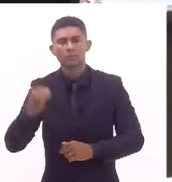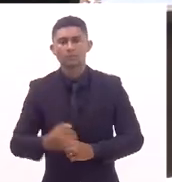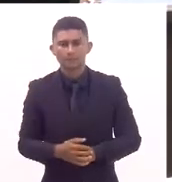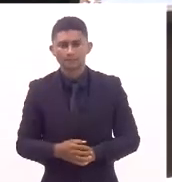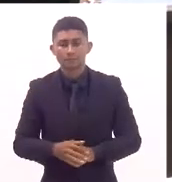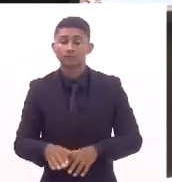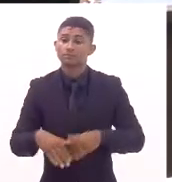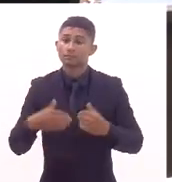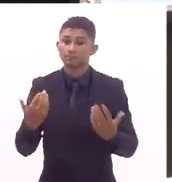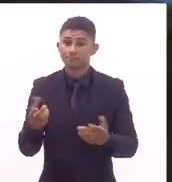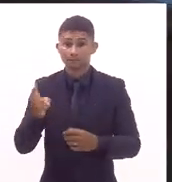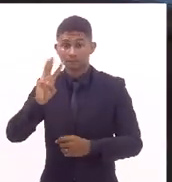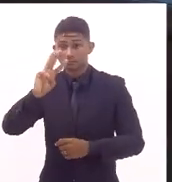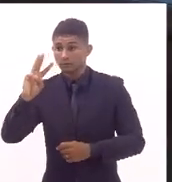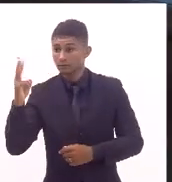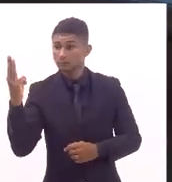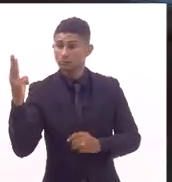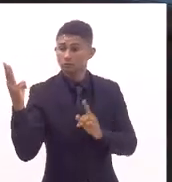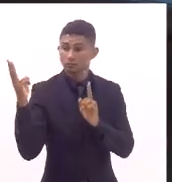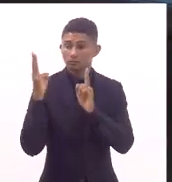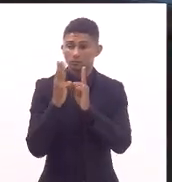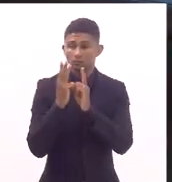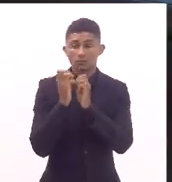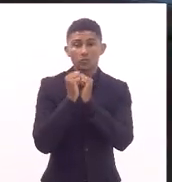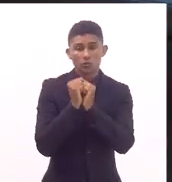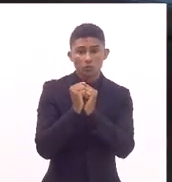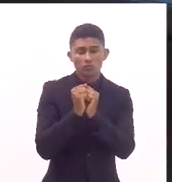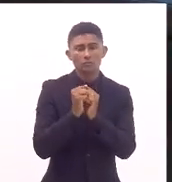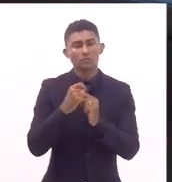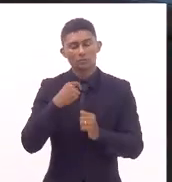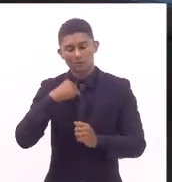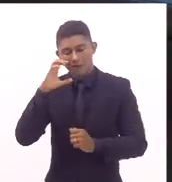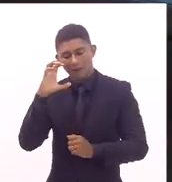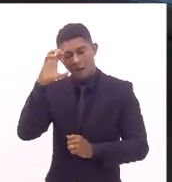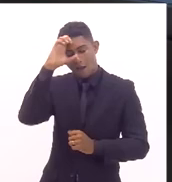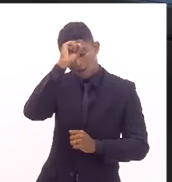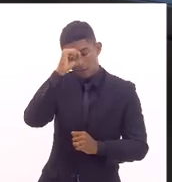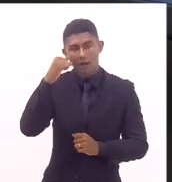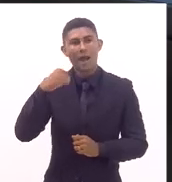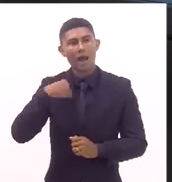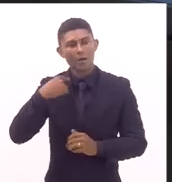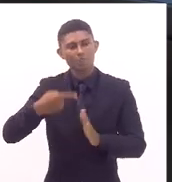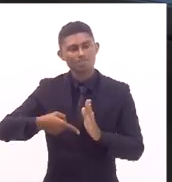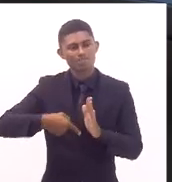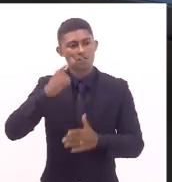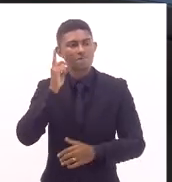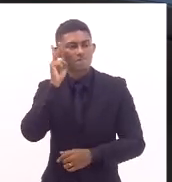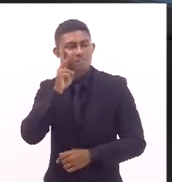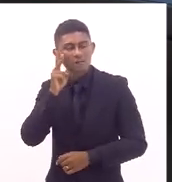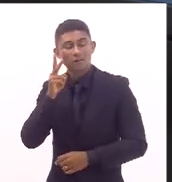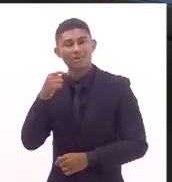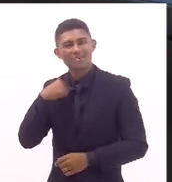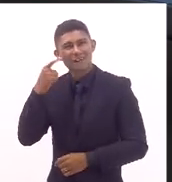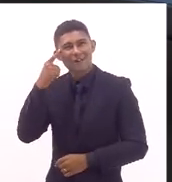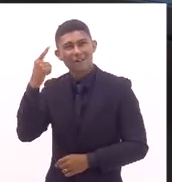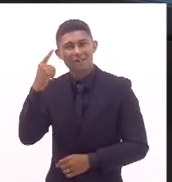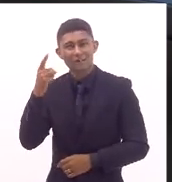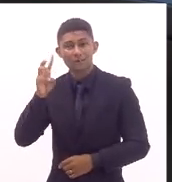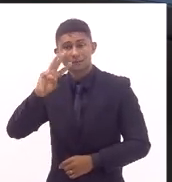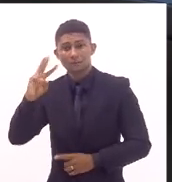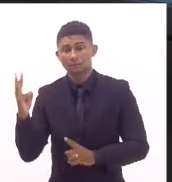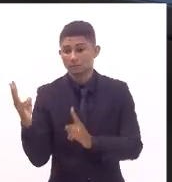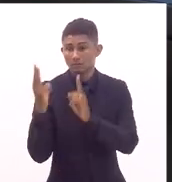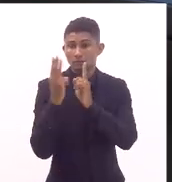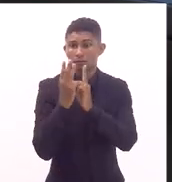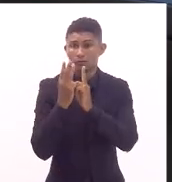a E foi com elas que eu aprendi a dar no meu primeiro passo elas que me